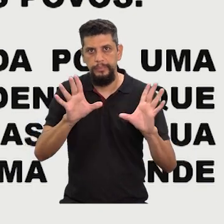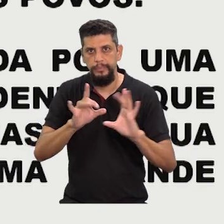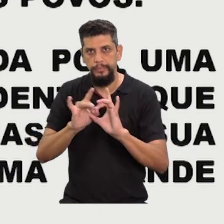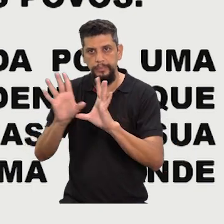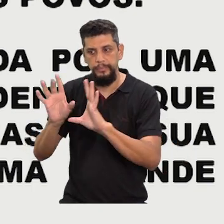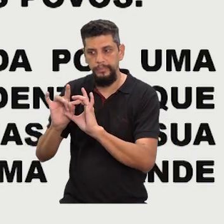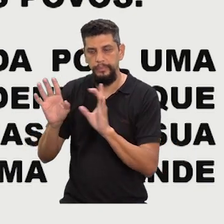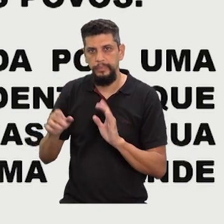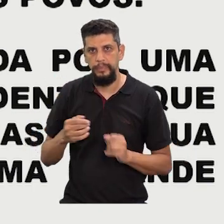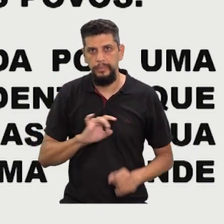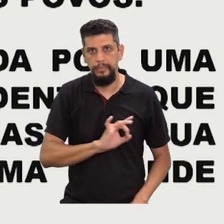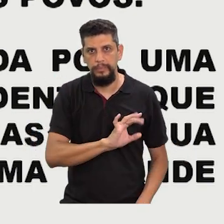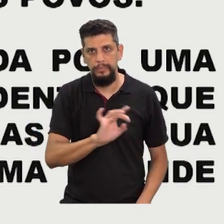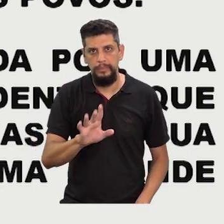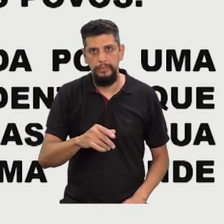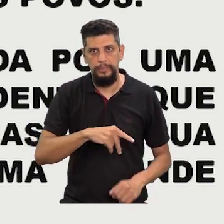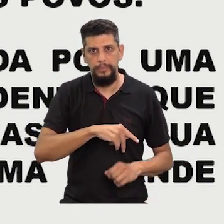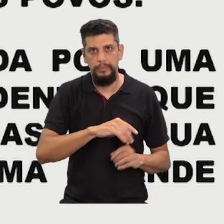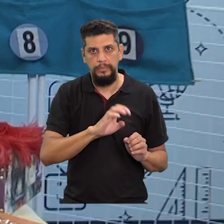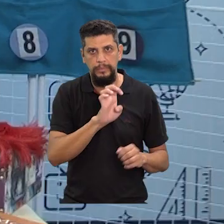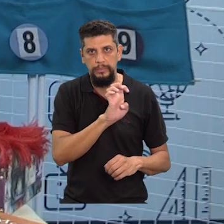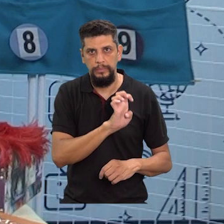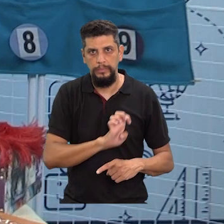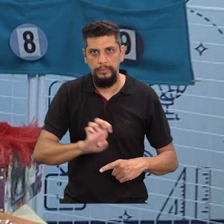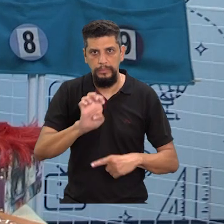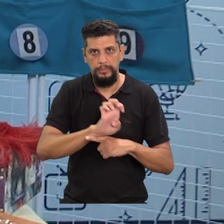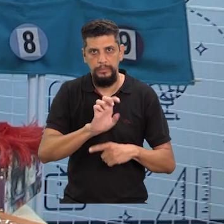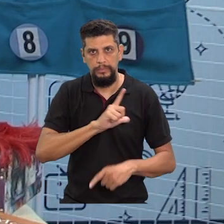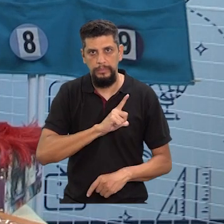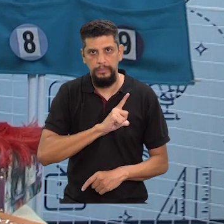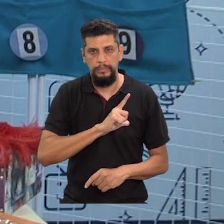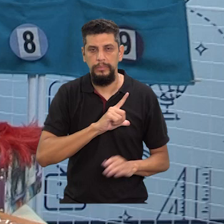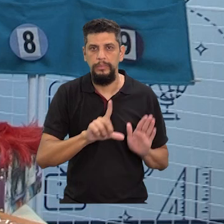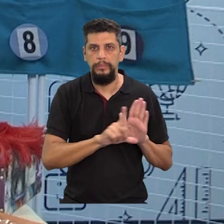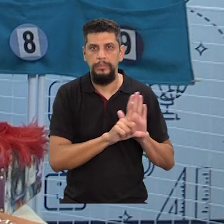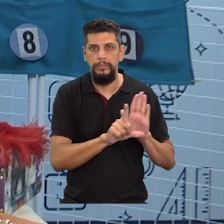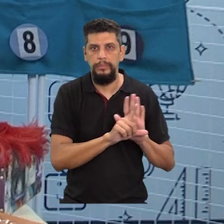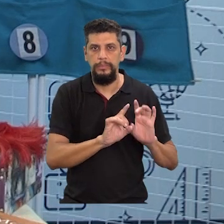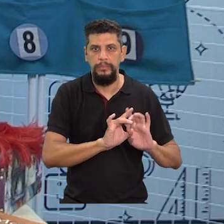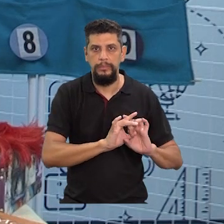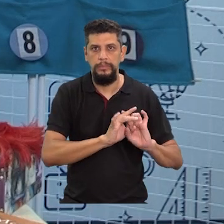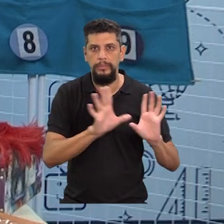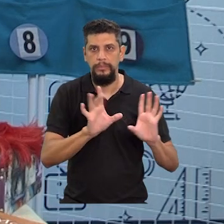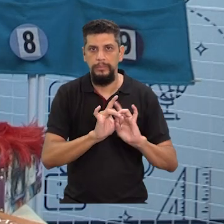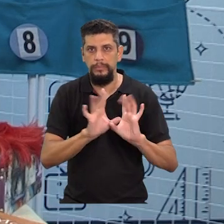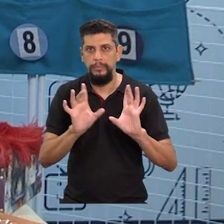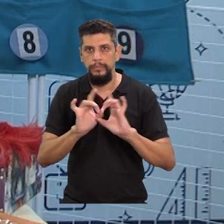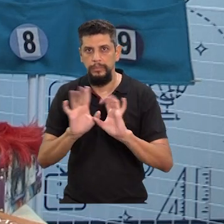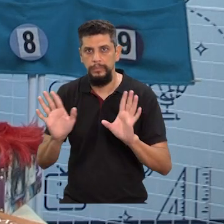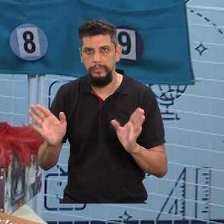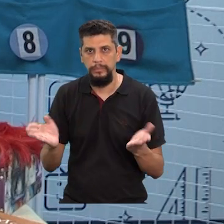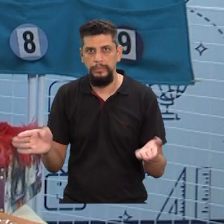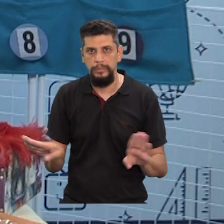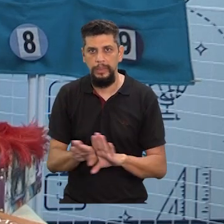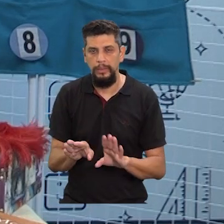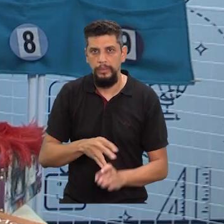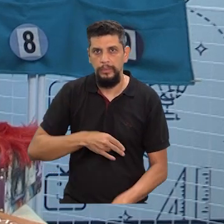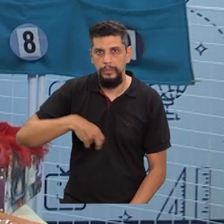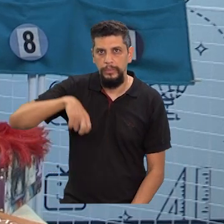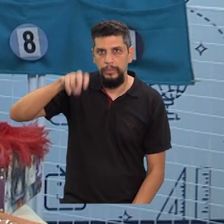cada uma ali com as suas leis, enfim, né? Apenas o que elas tinham em comum era a língua, né, e a cultura,